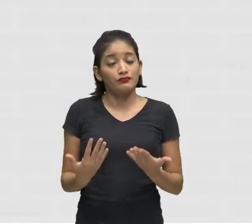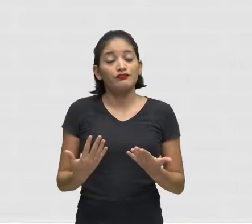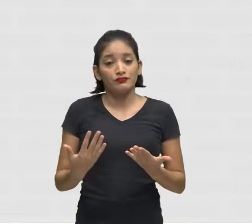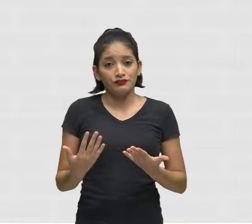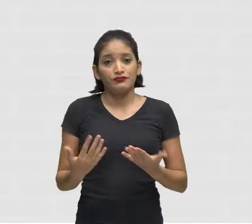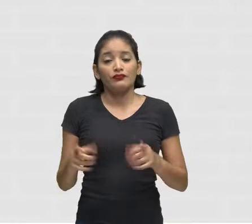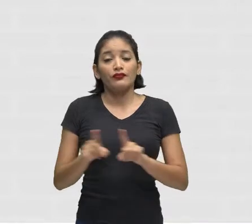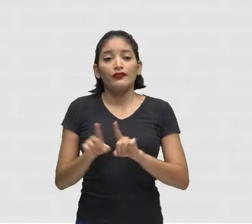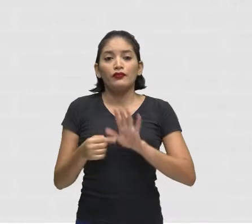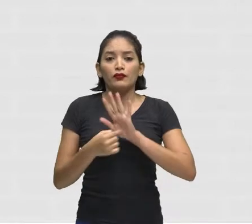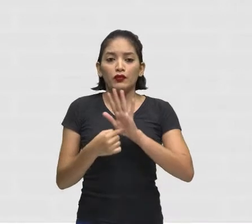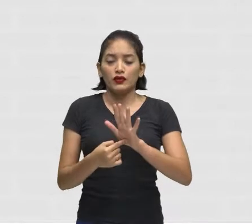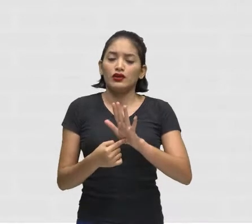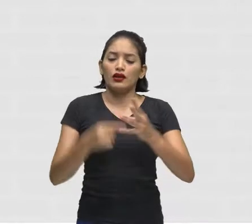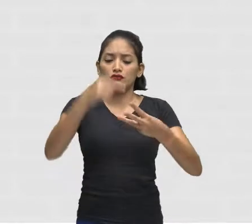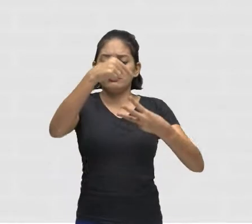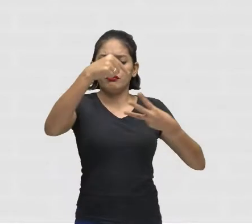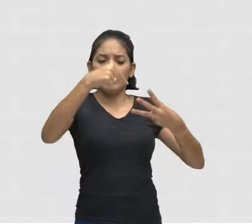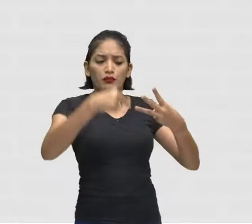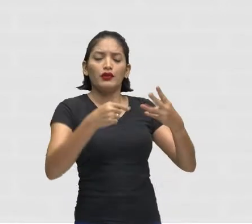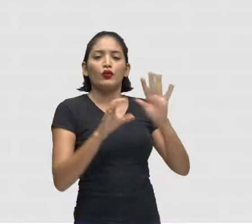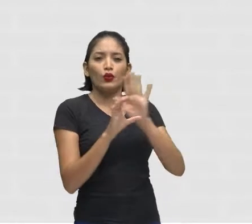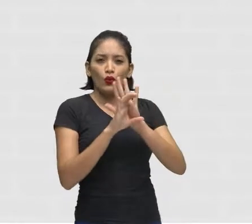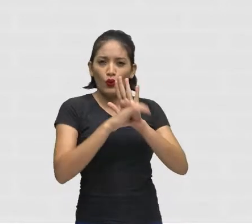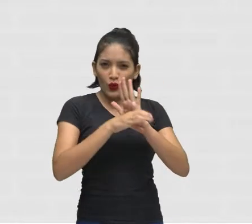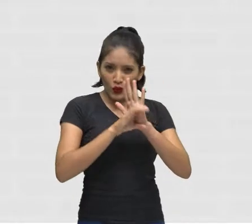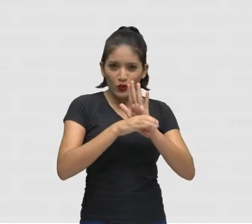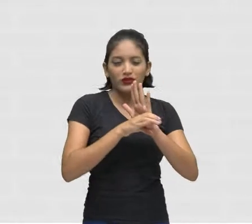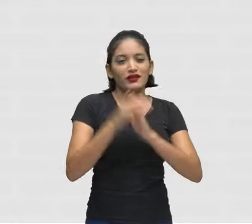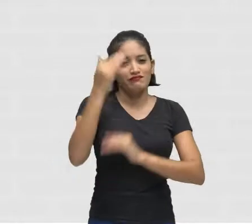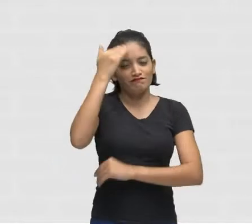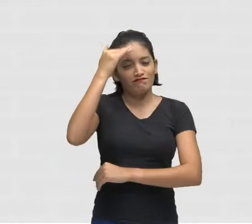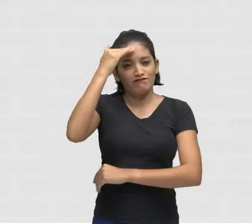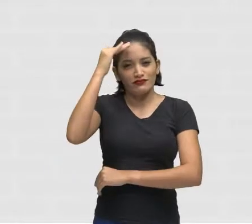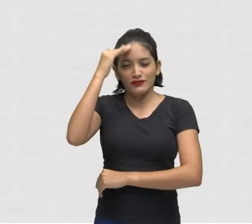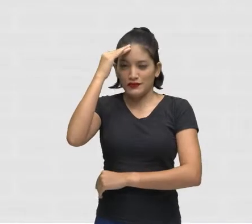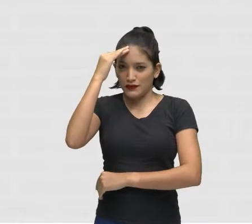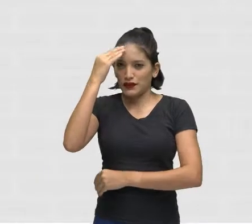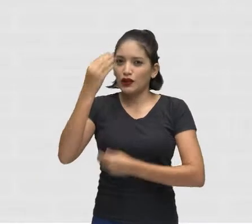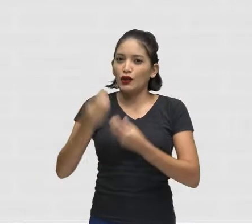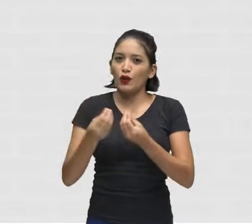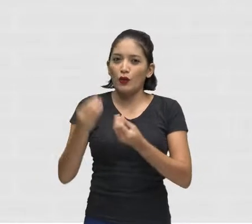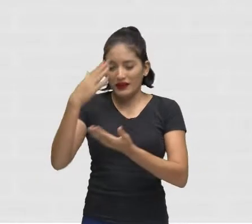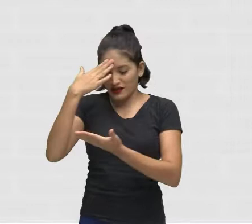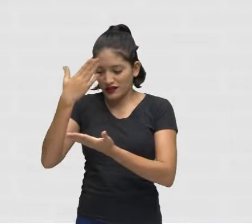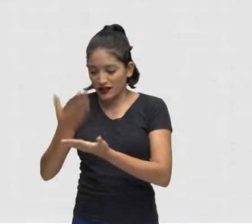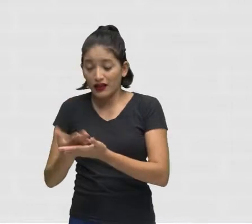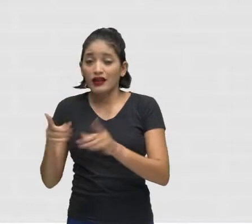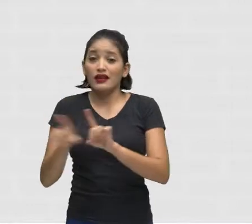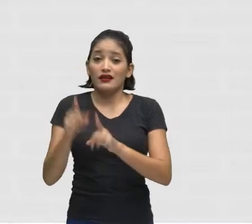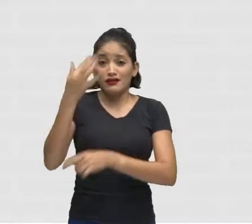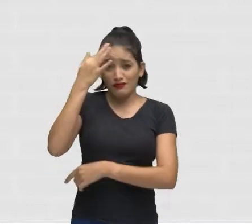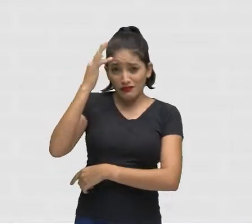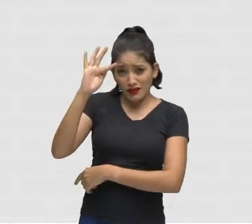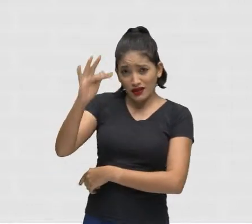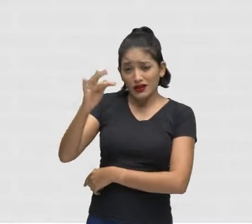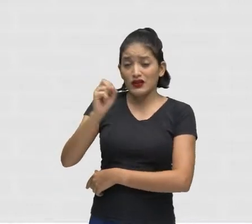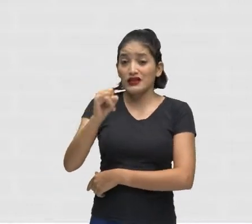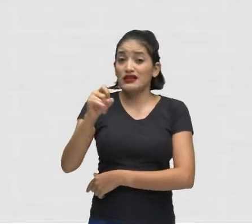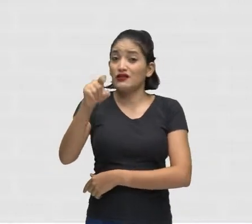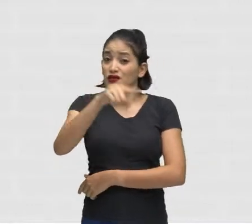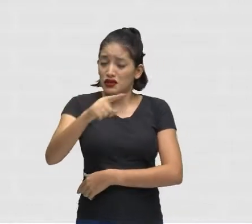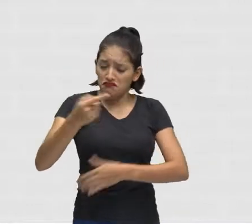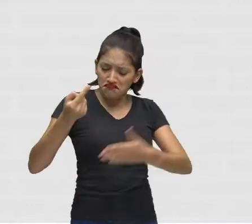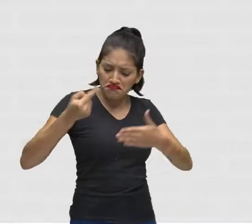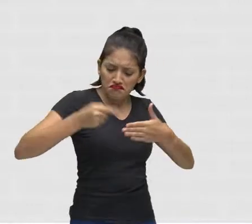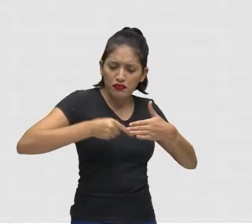eu trouxe aí esses três conceitos para que a gente pudesse ver que todas essas crenças e todas essas teorias, se você fosse